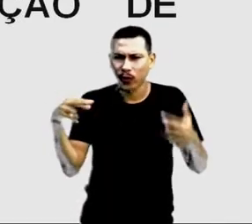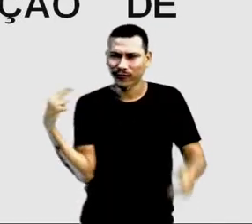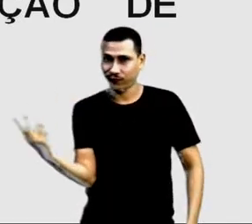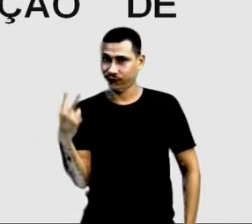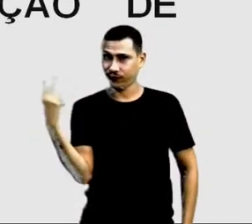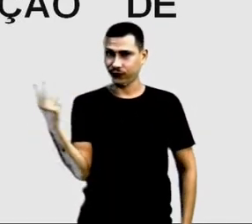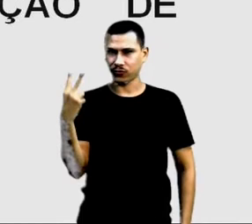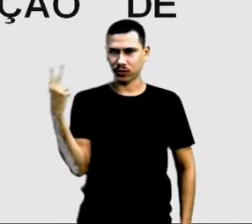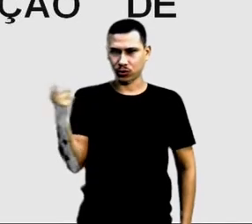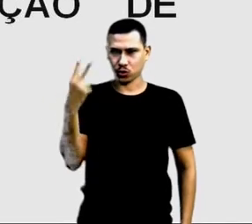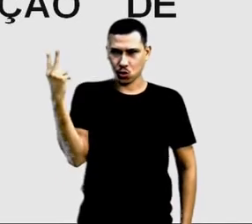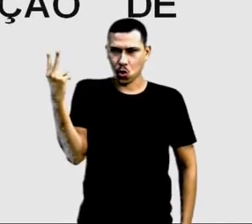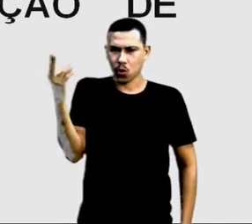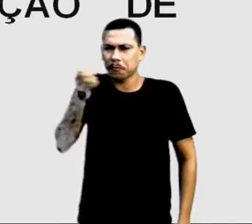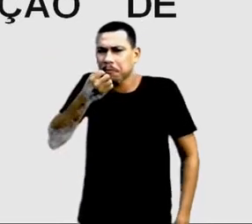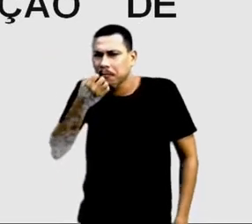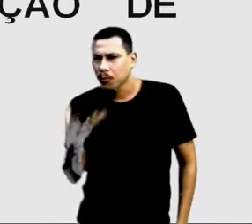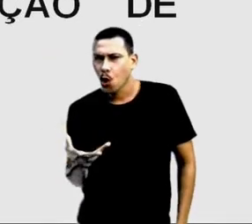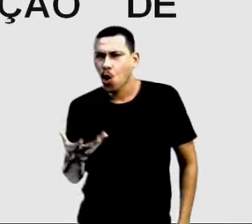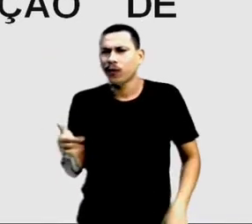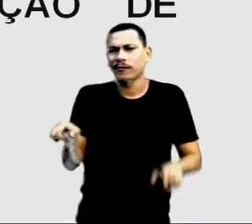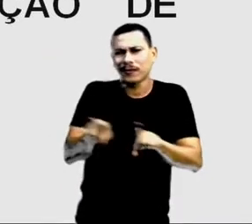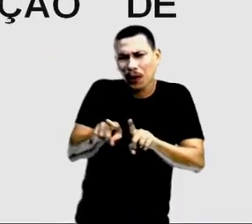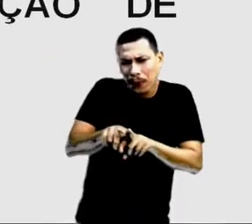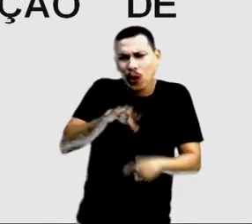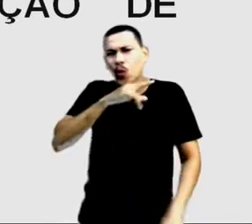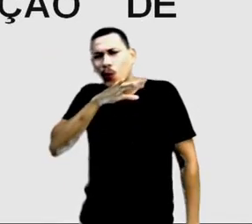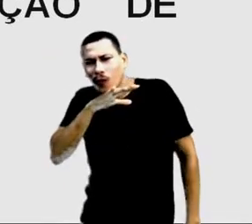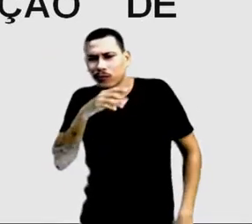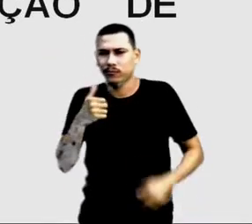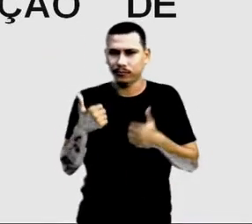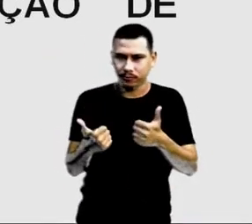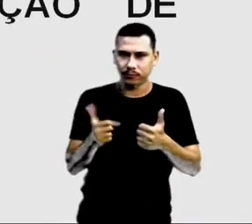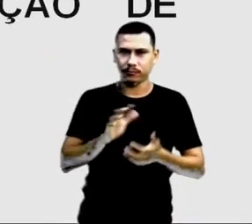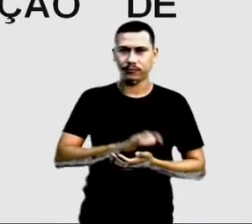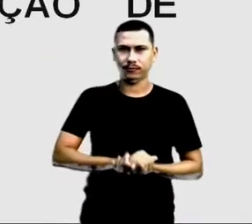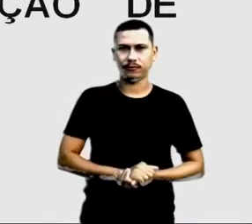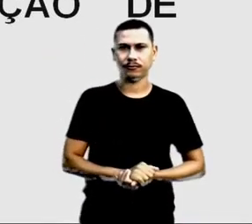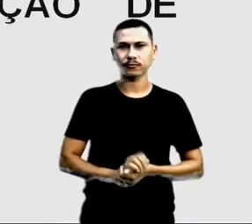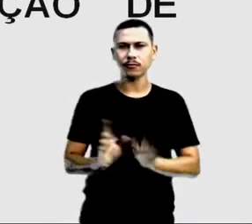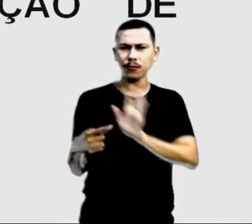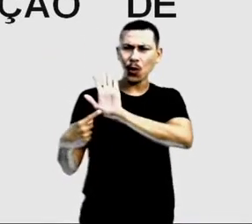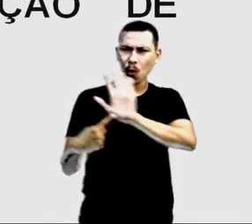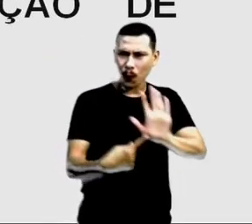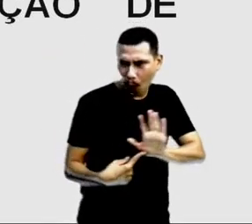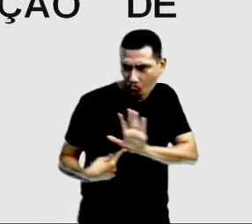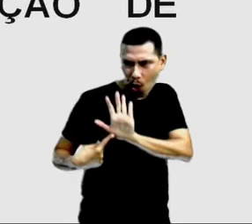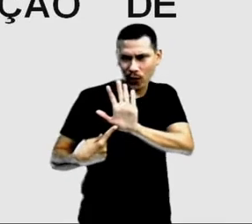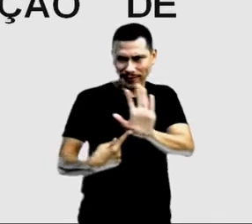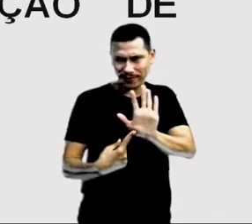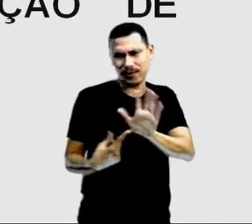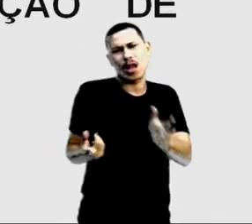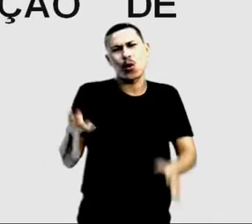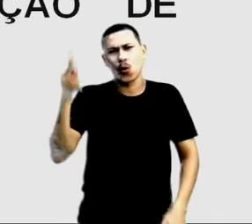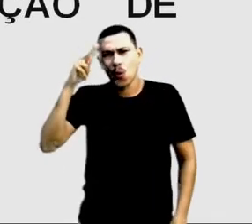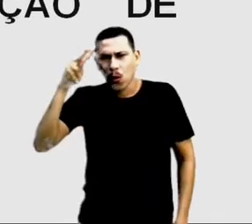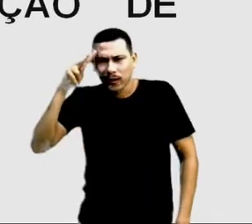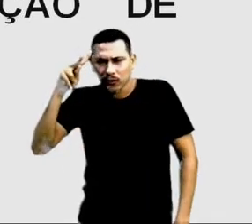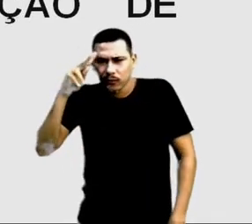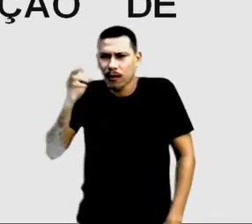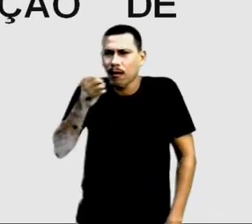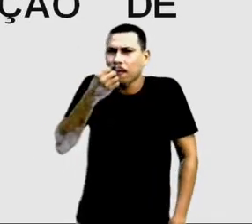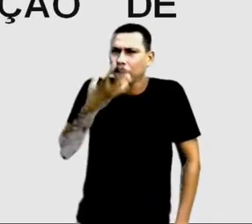valores positivos e negativos, transmitindo uma lição de moral.